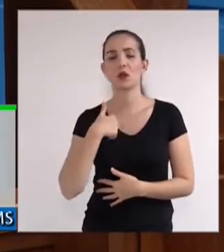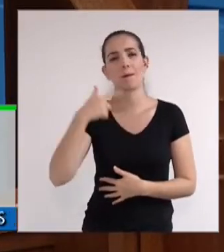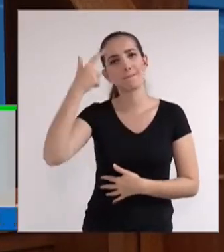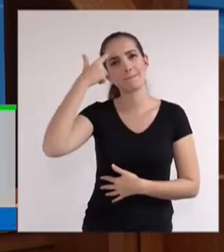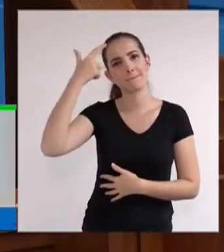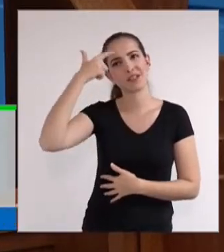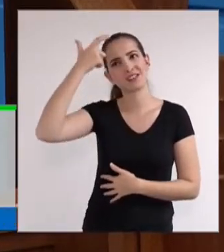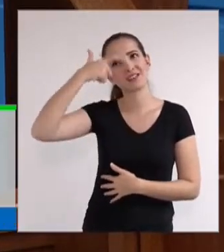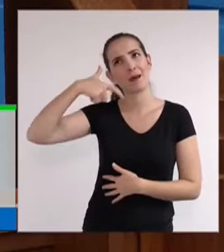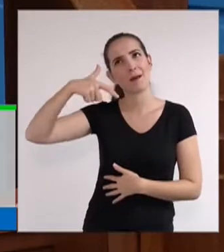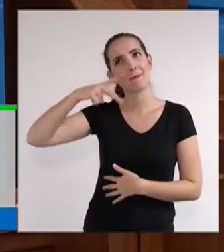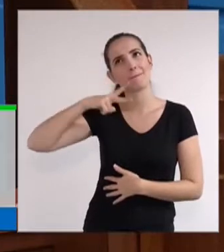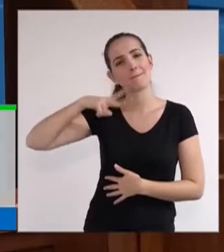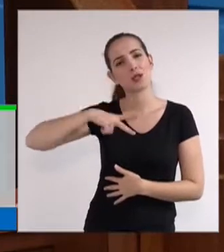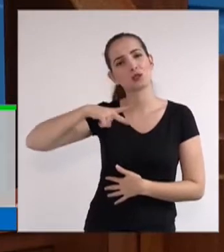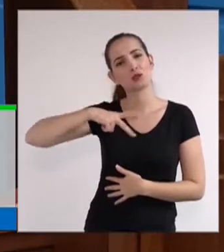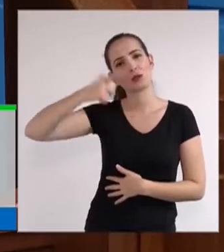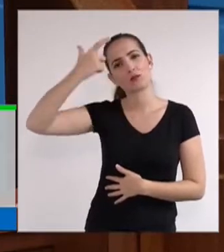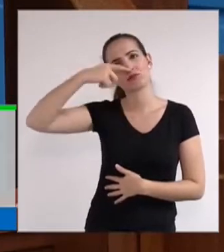por favor.